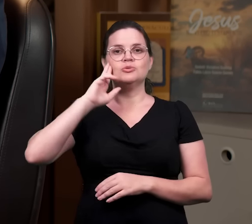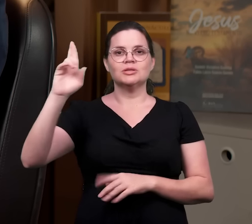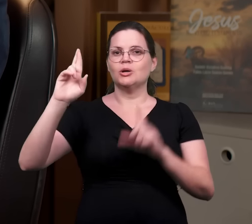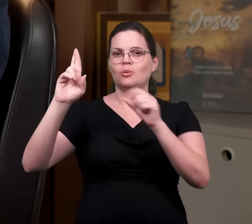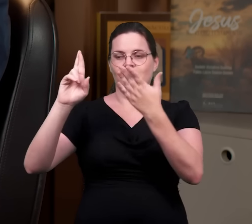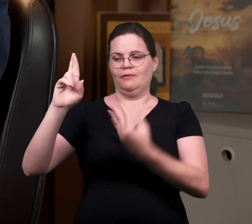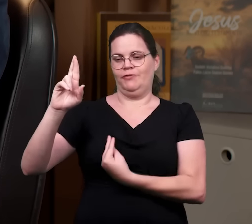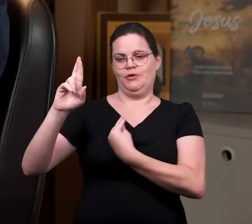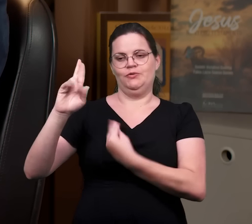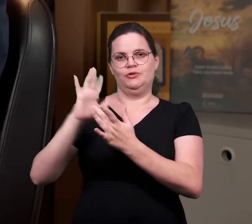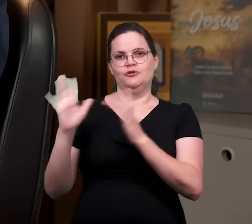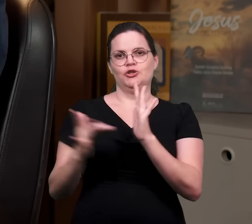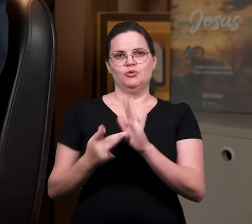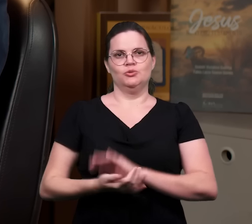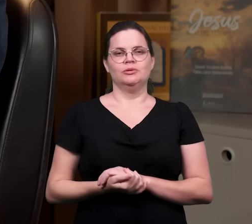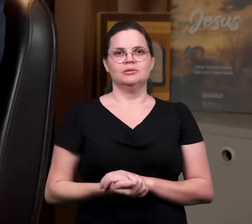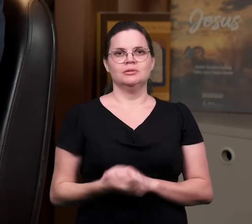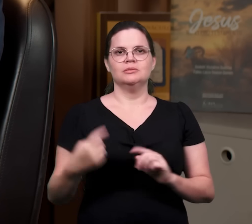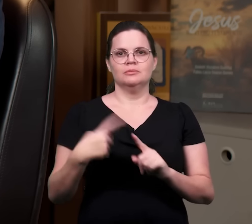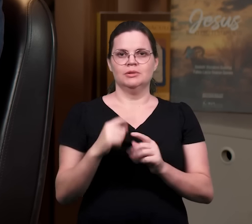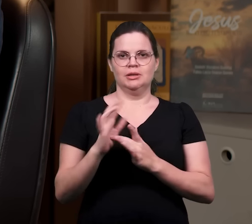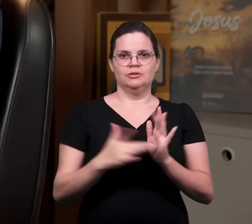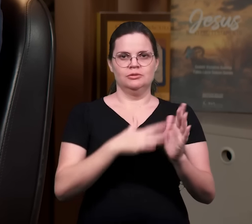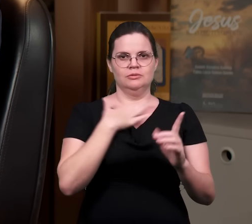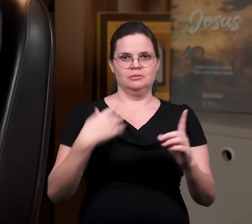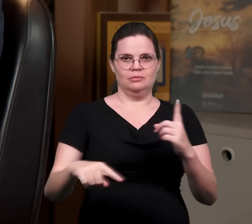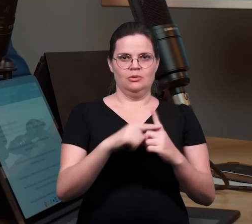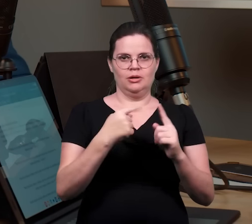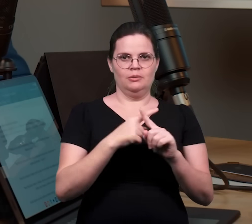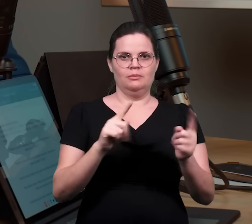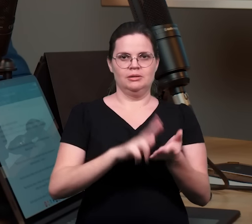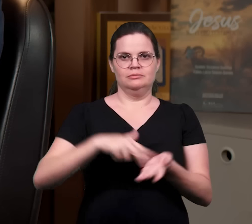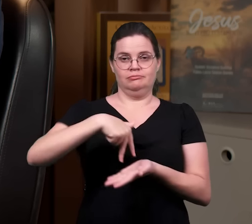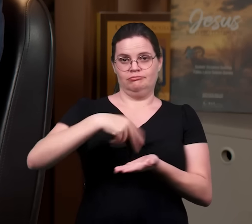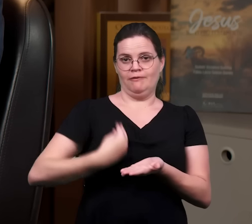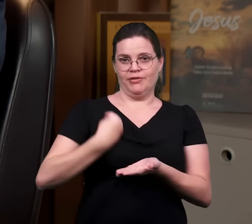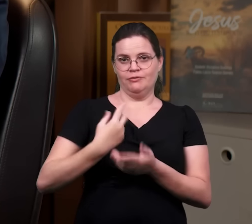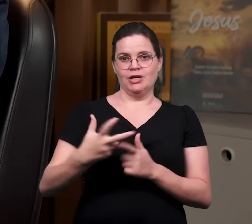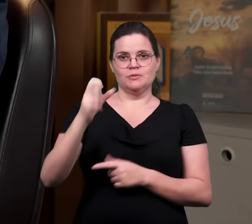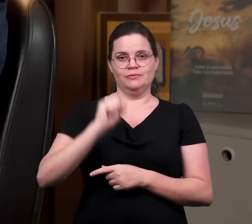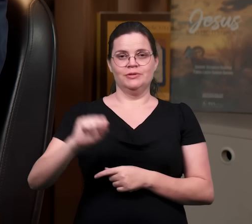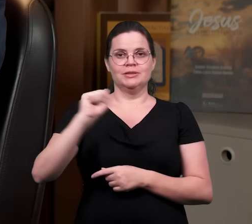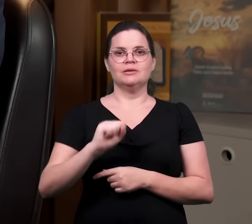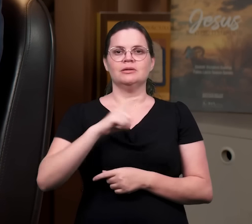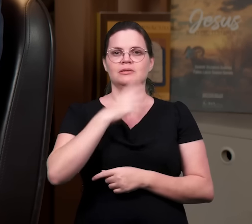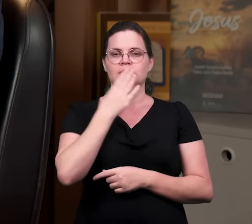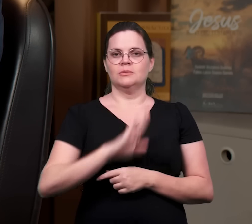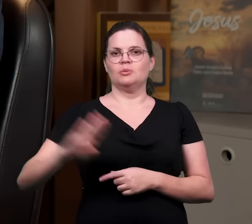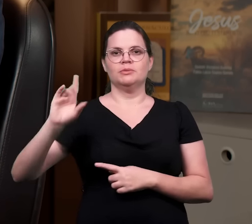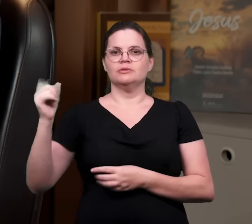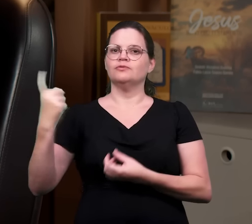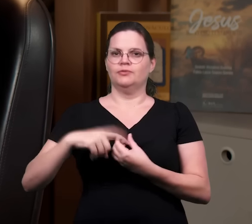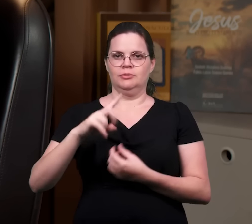vivo, né? O Jesus dos 3 dias, é o Jesus que morreu, mas ele ressuscitou, ele está vivo, e ele tem aquela promessa do início